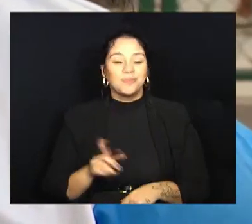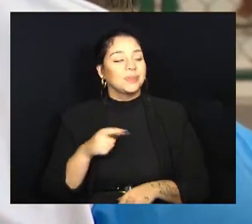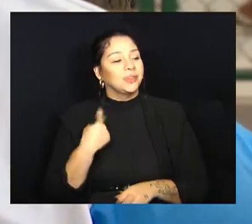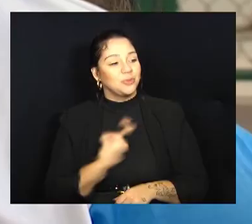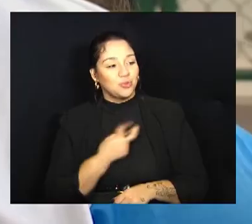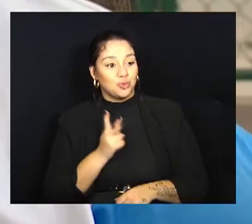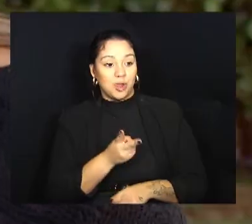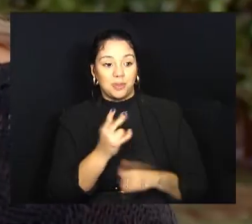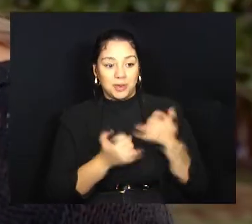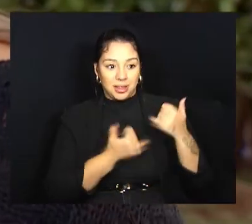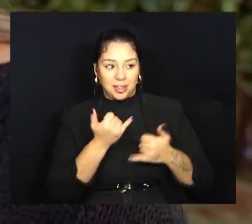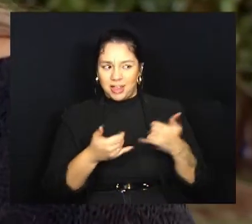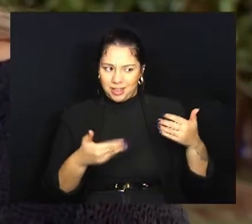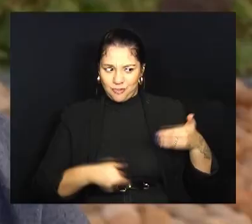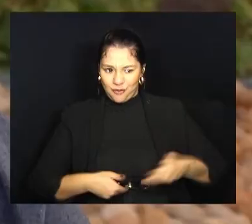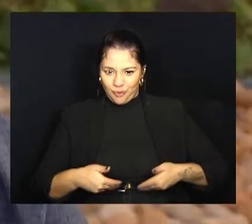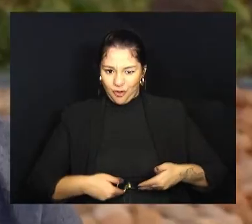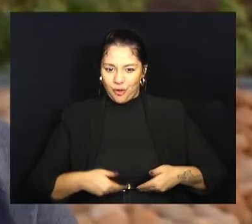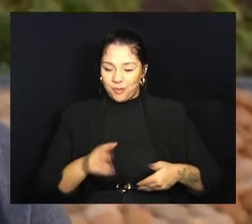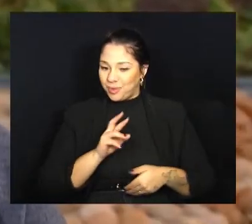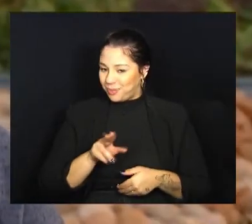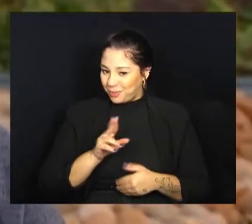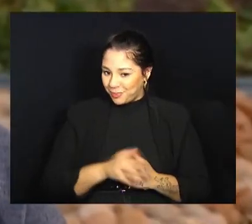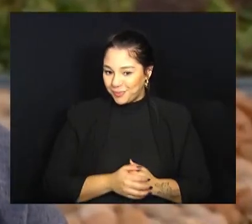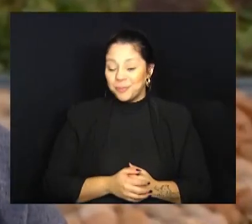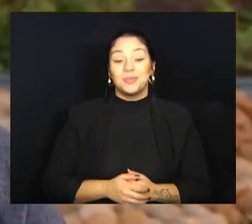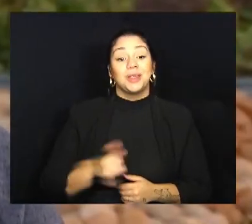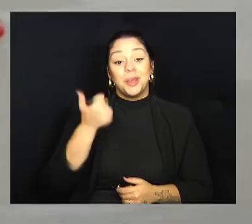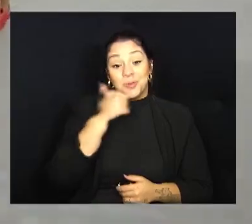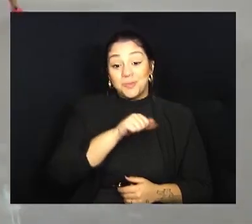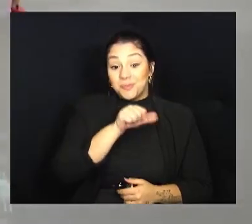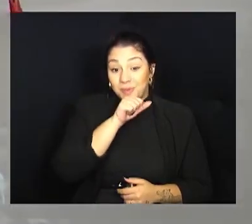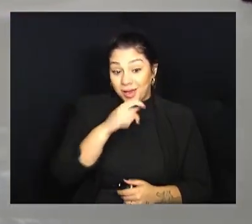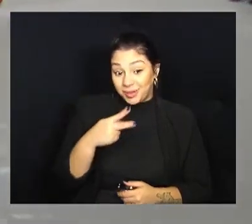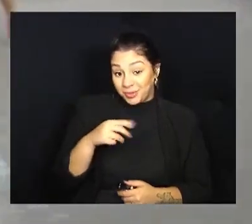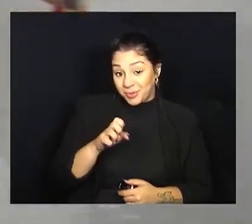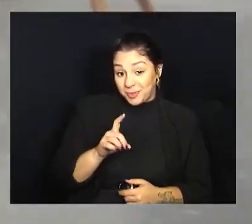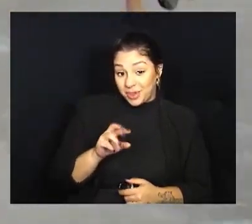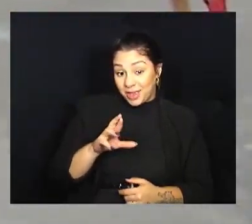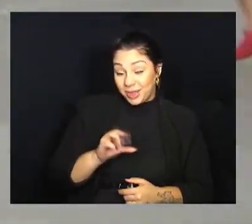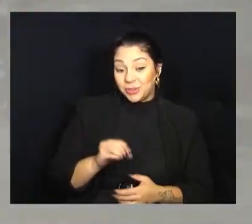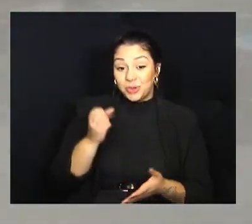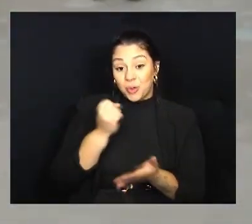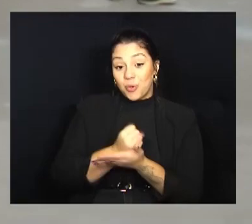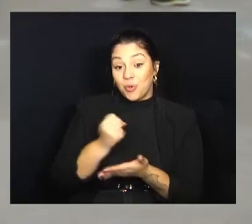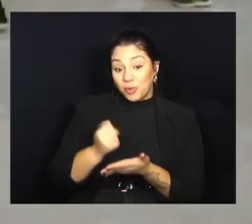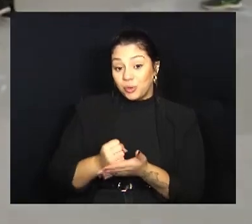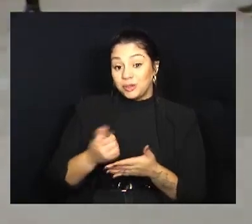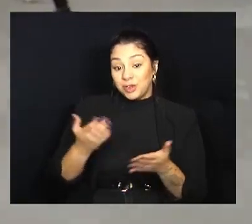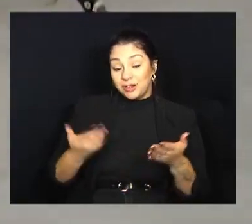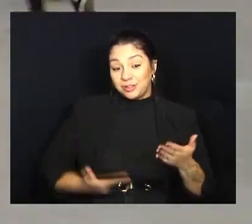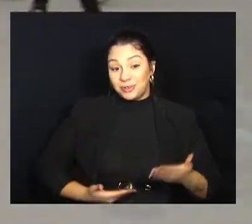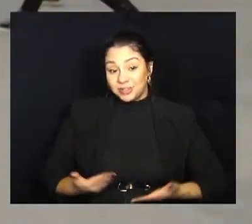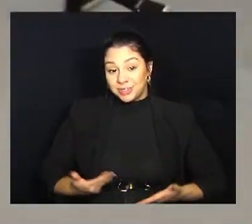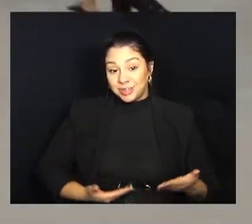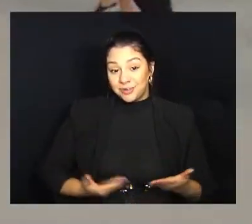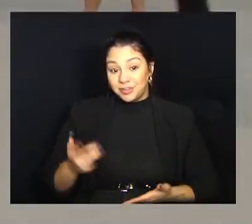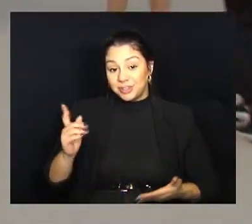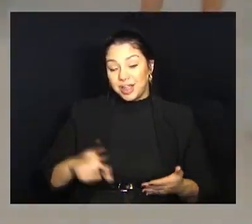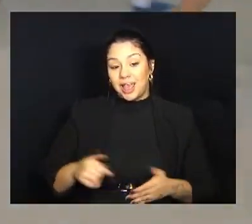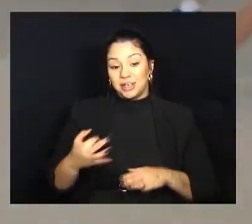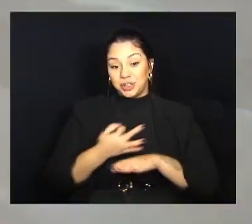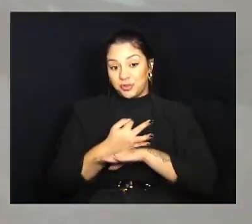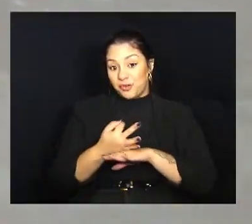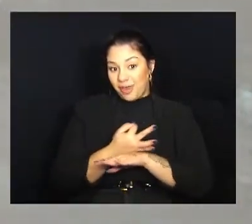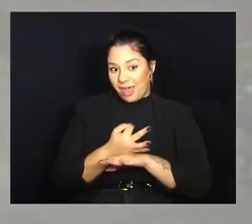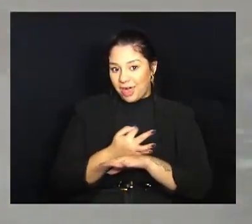sem ninguém ficar com fome. A radialista, mãe do Pedro, de 6 anos, contratou o serviço de colônia de férias. Para